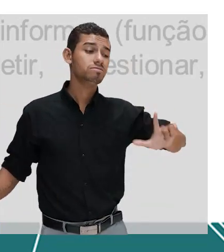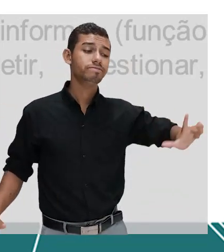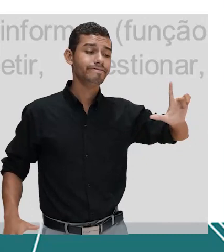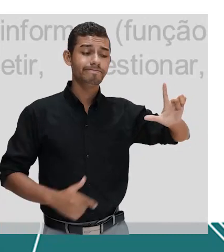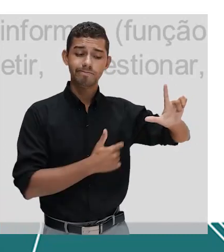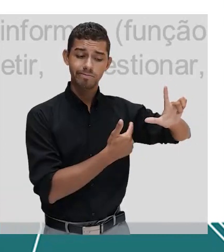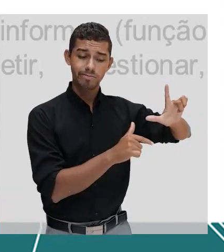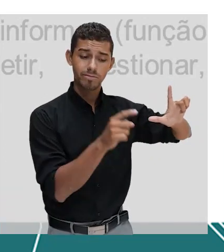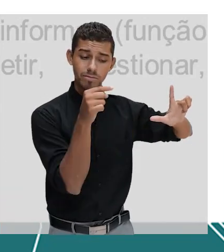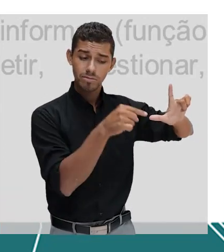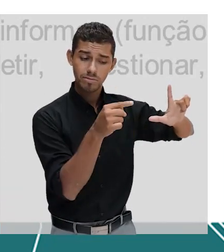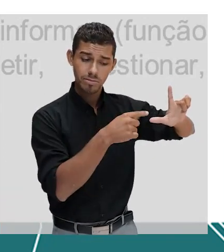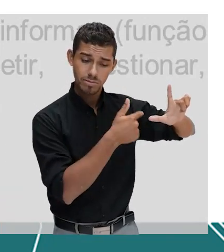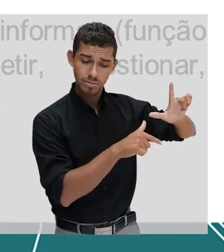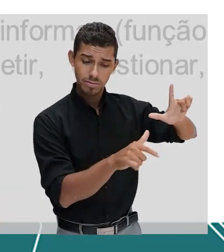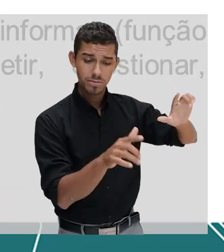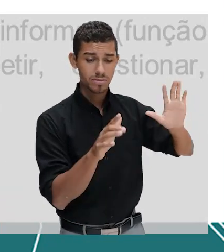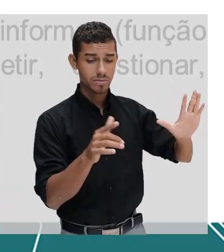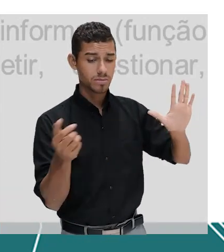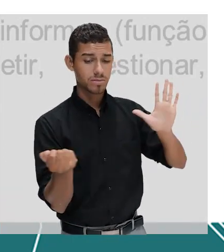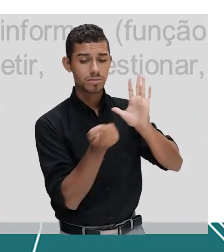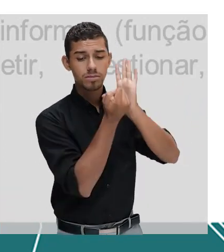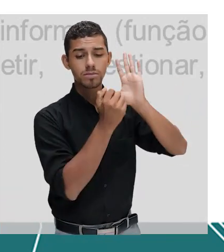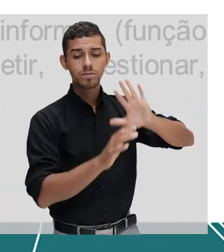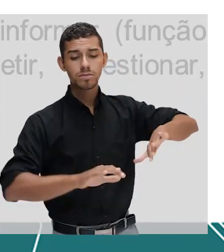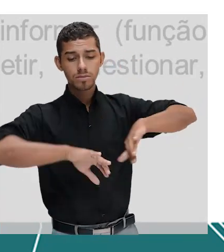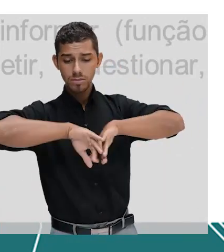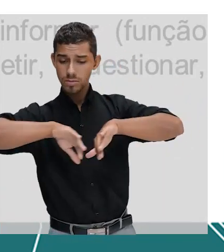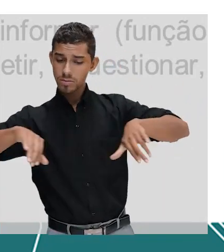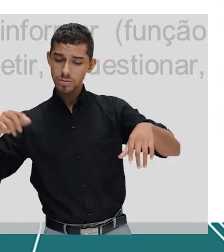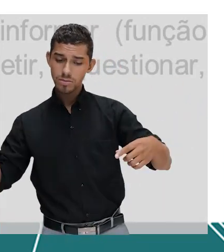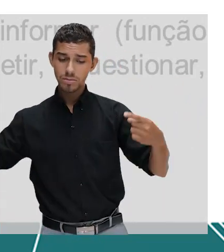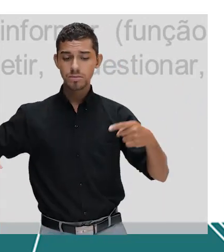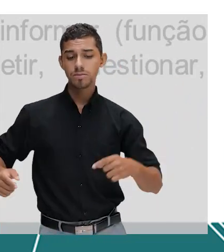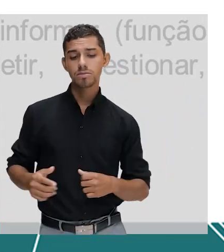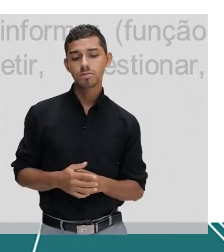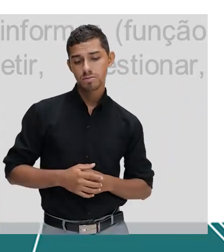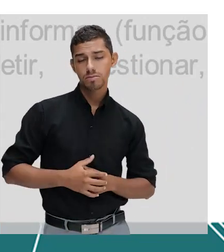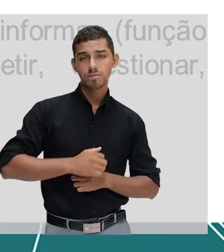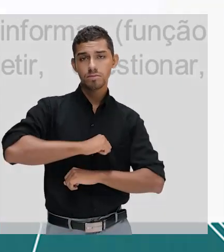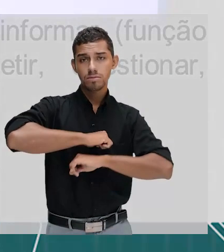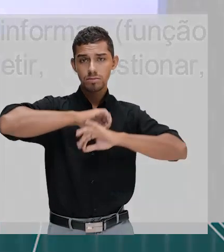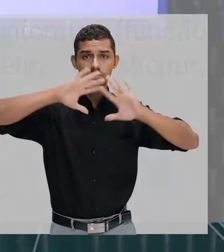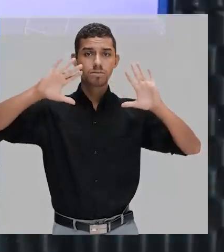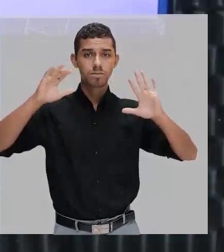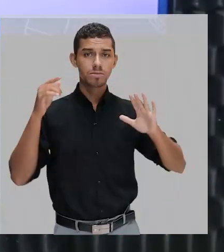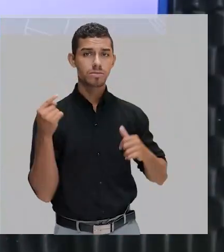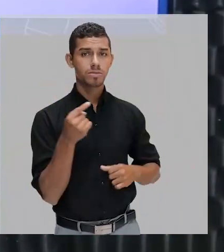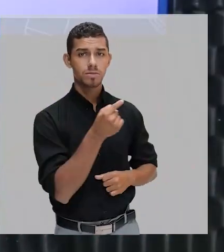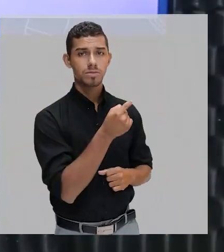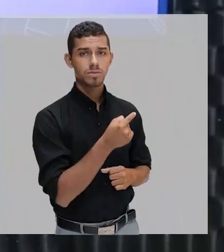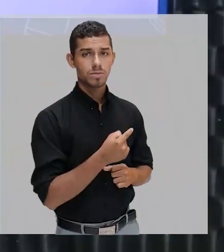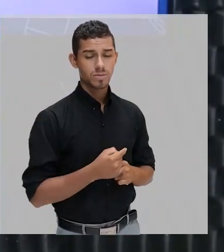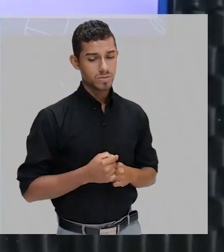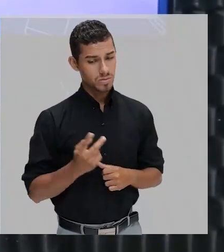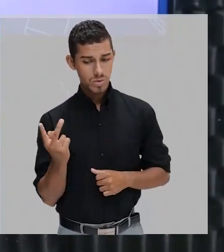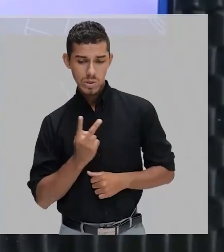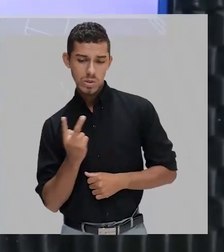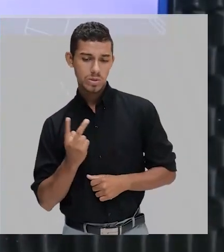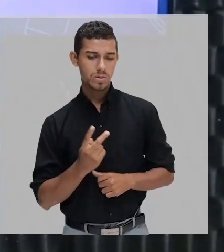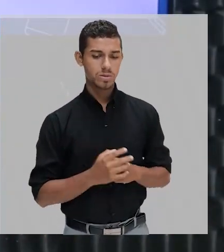seriam não literários. Então já marca aí essa oposição. Fica bem claro aí a oposição entre os